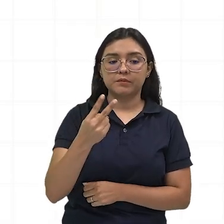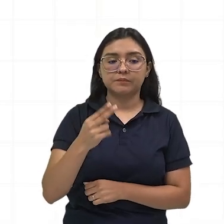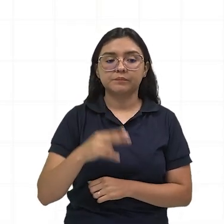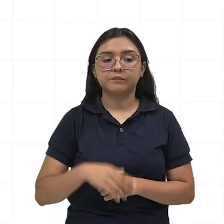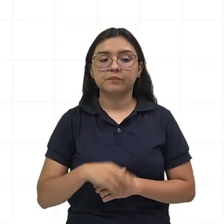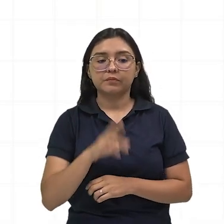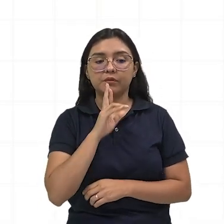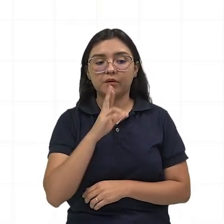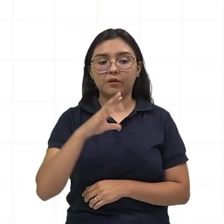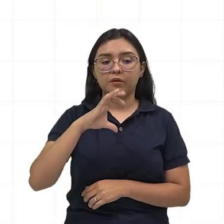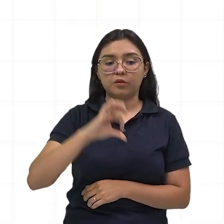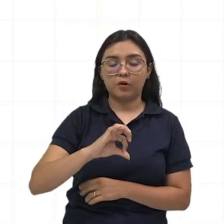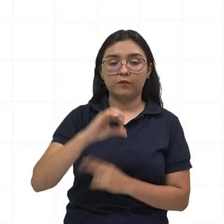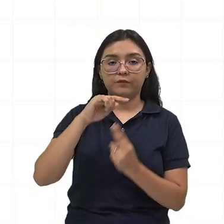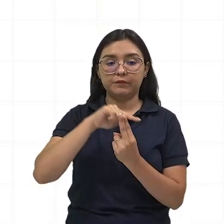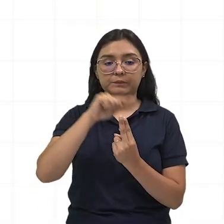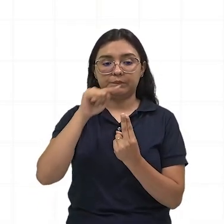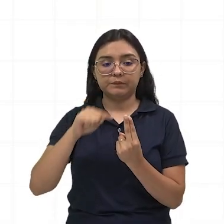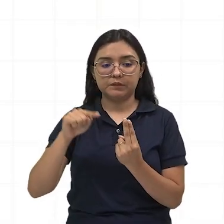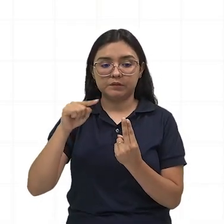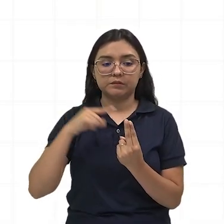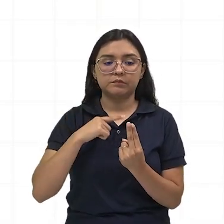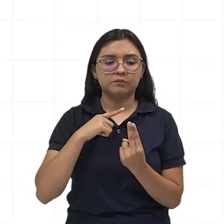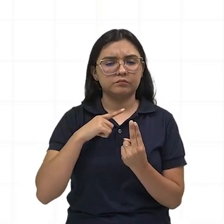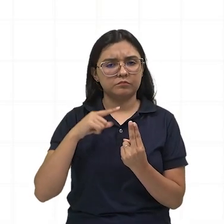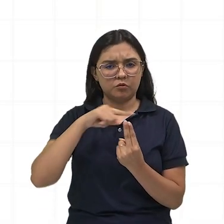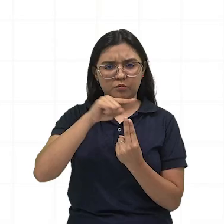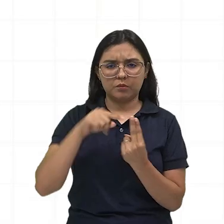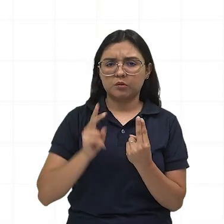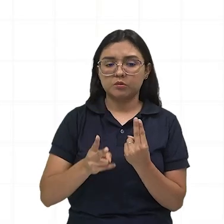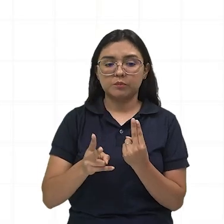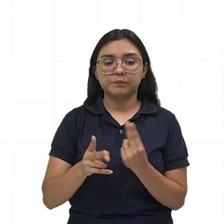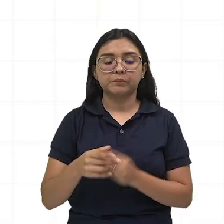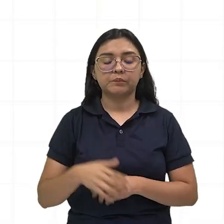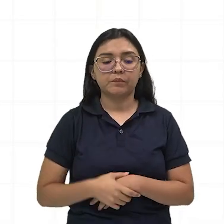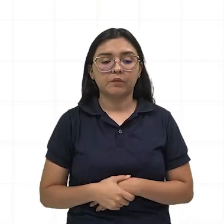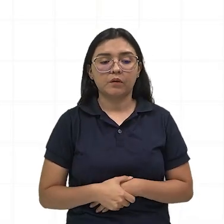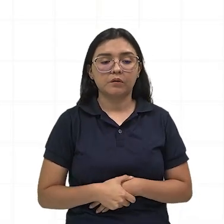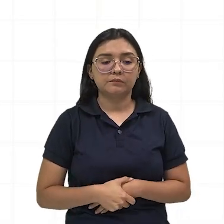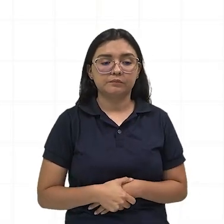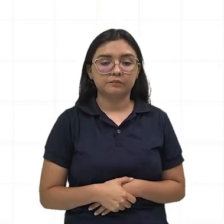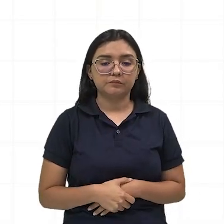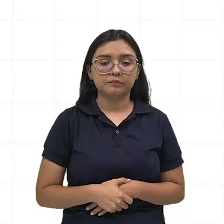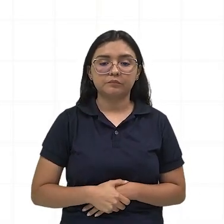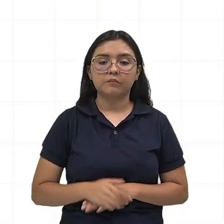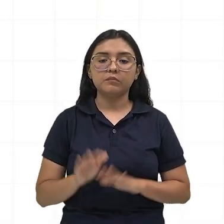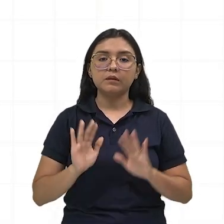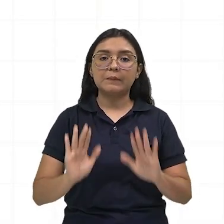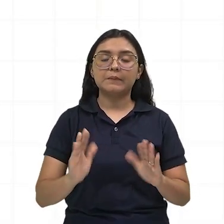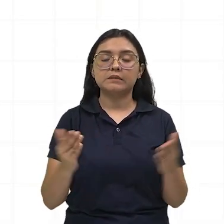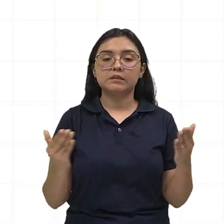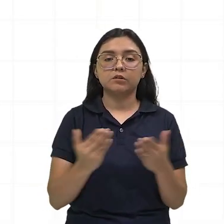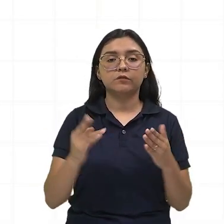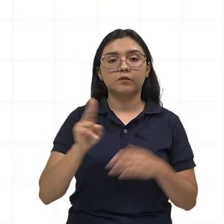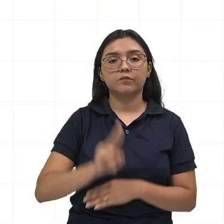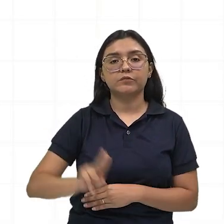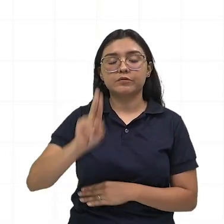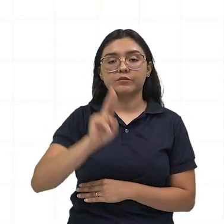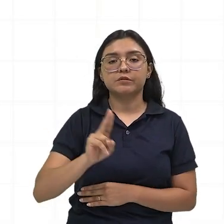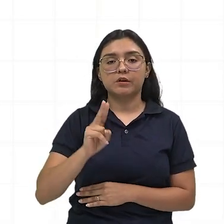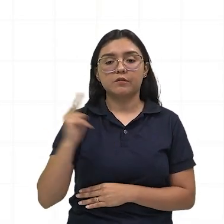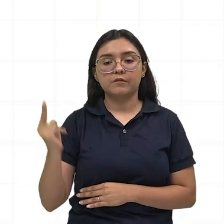dar 9π, ó, que é sem mexer com π. Mas, agora nós vamos utilizar o valor